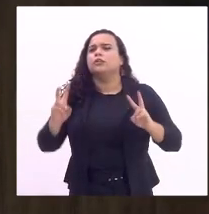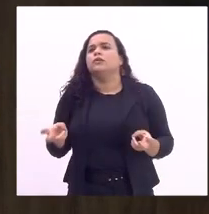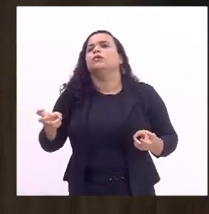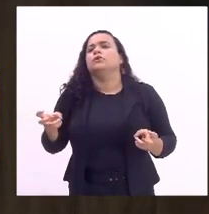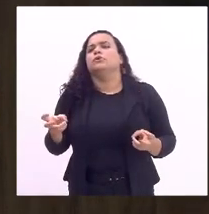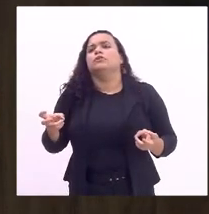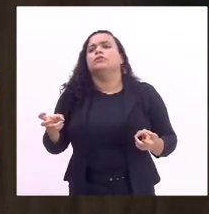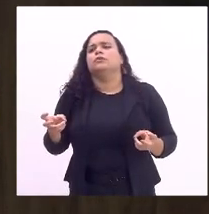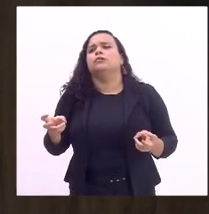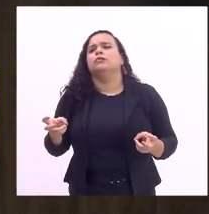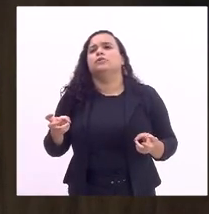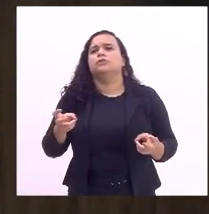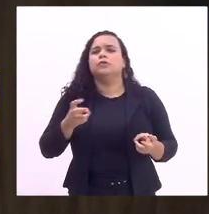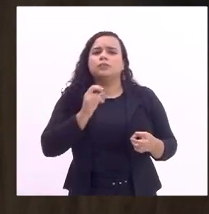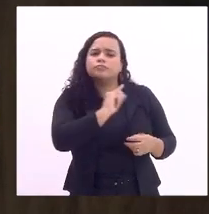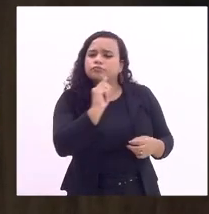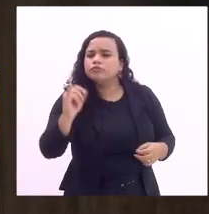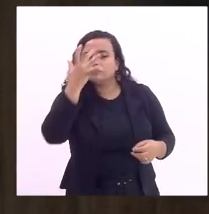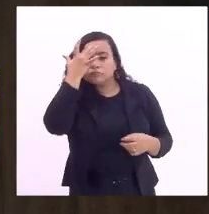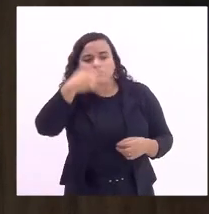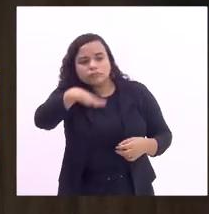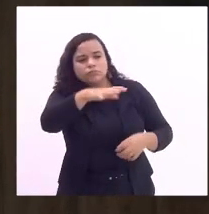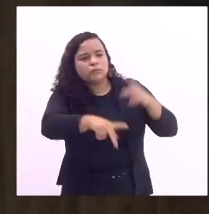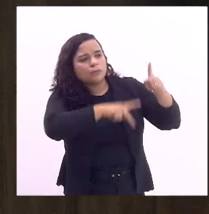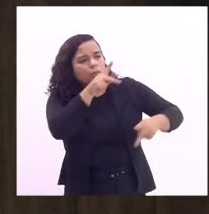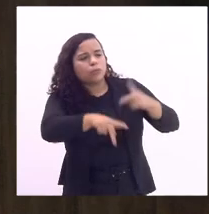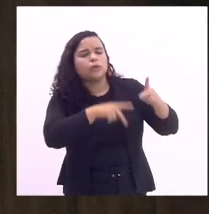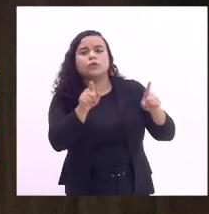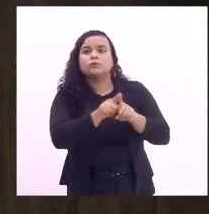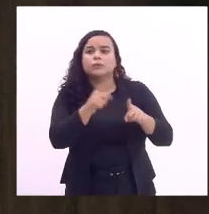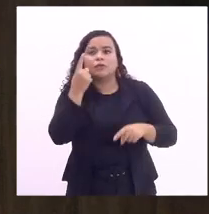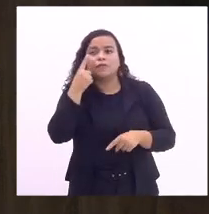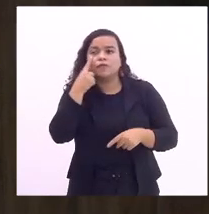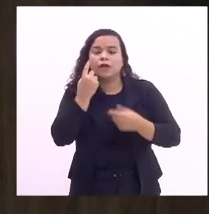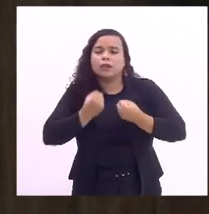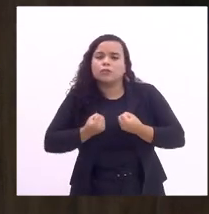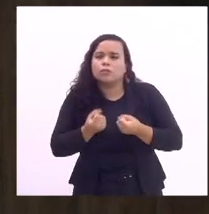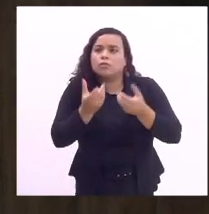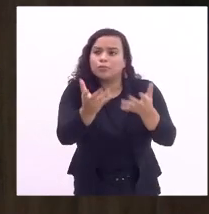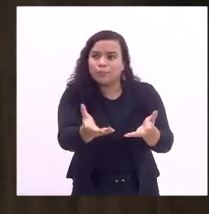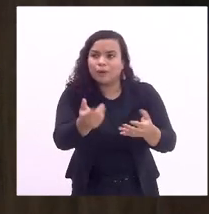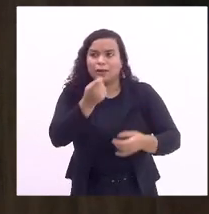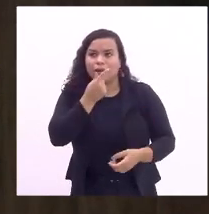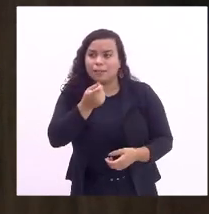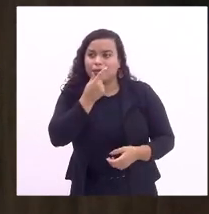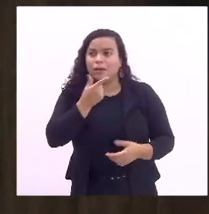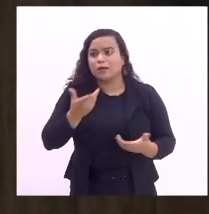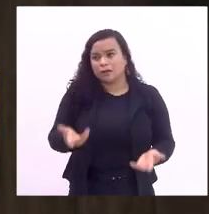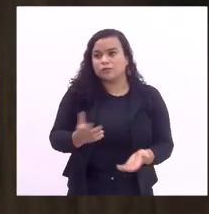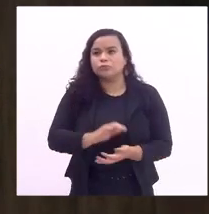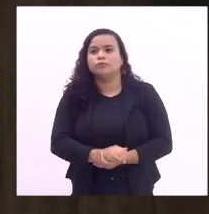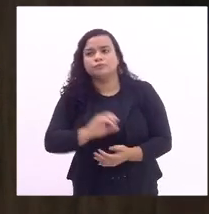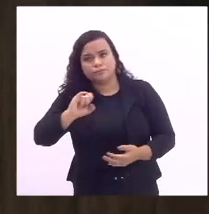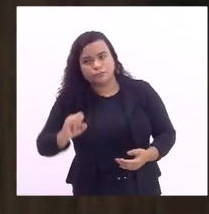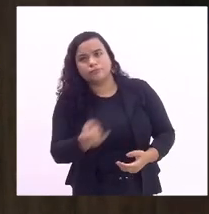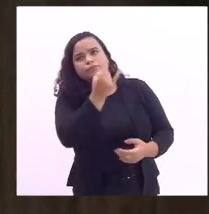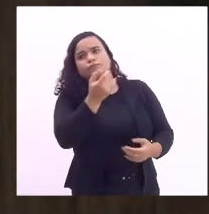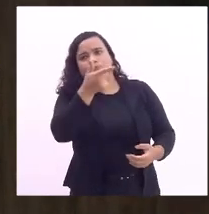a conscientização da população e a viabilização de doações, no sentido de reaproveitar